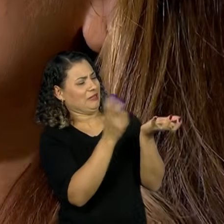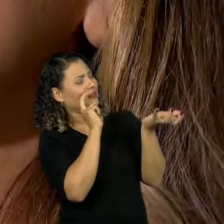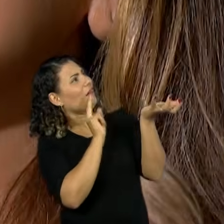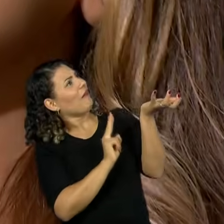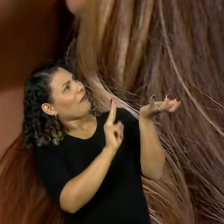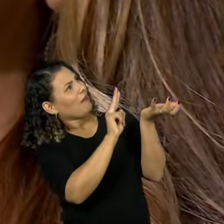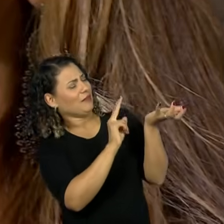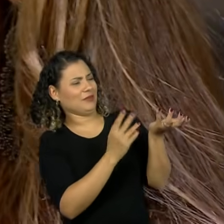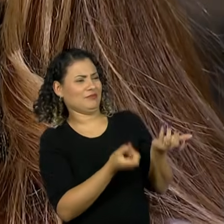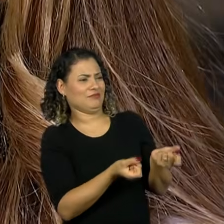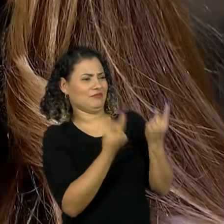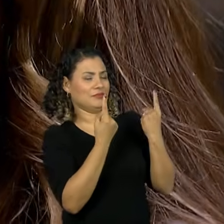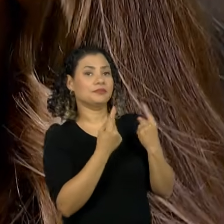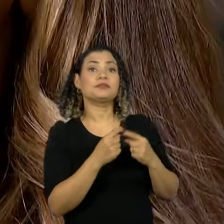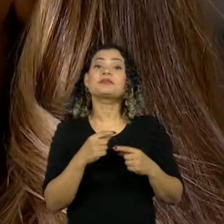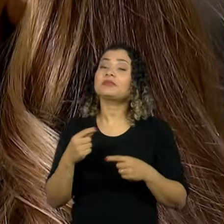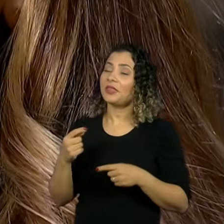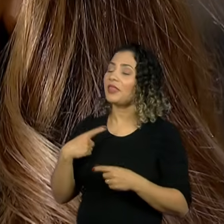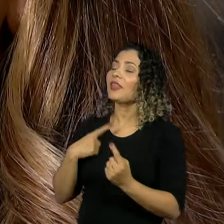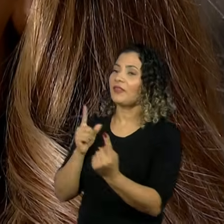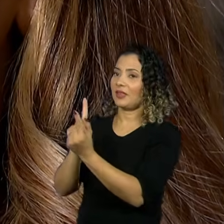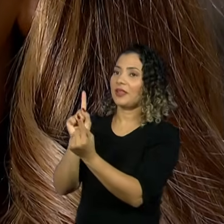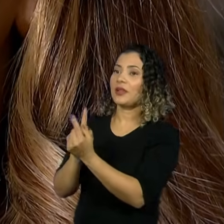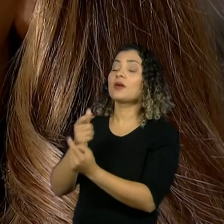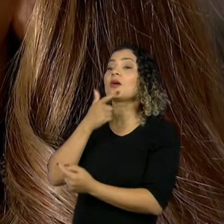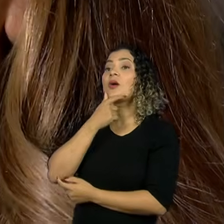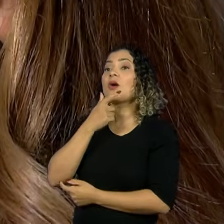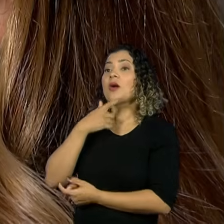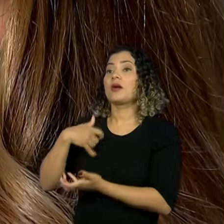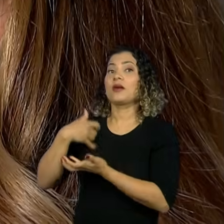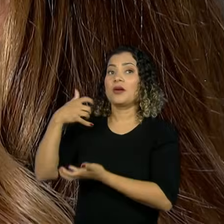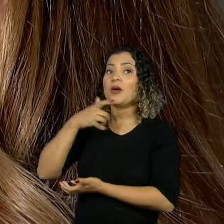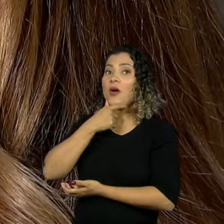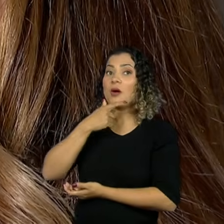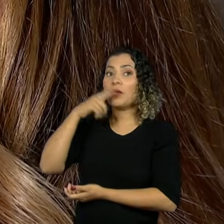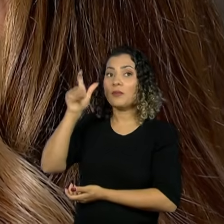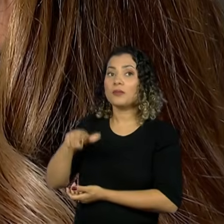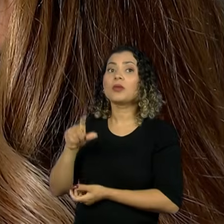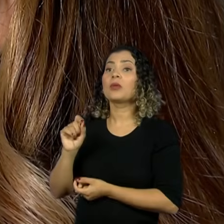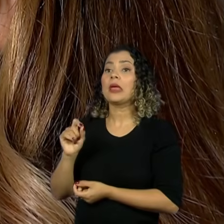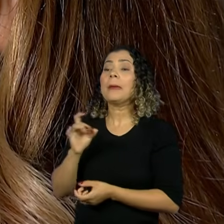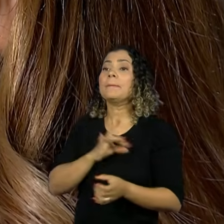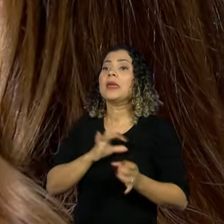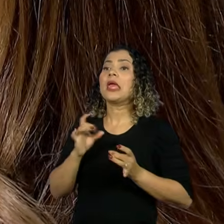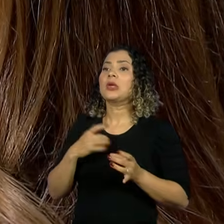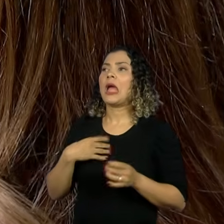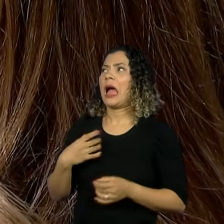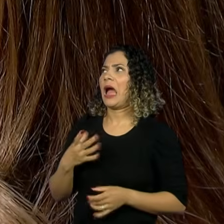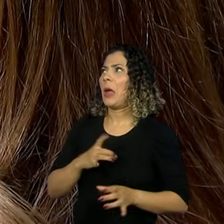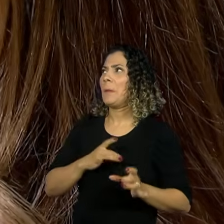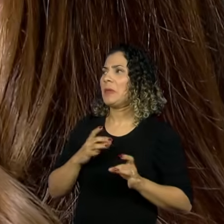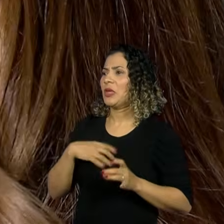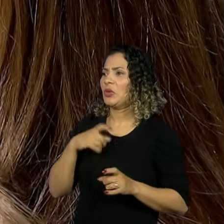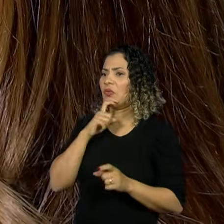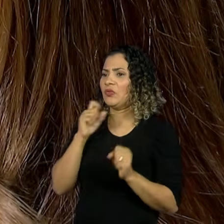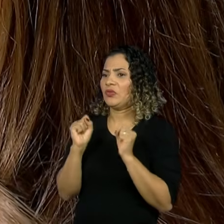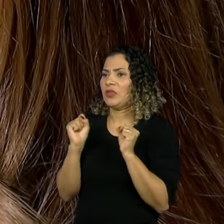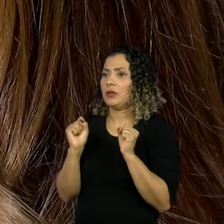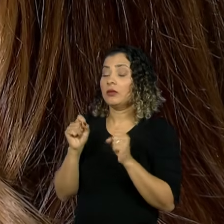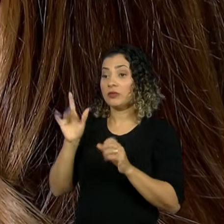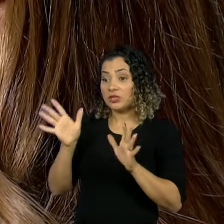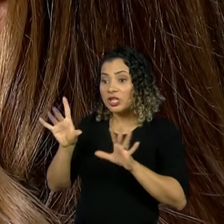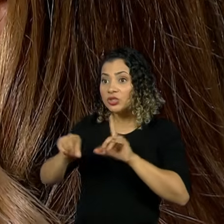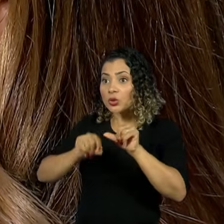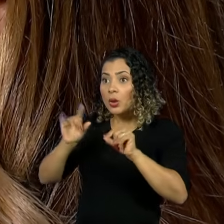paciente, um senhor, que disse que ele tinha medo de ter frio. Ter frio. Aí eu perguntei para ele, você já escolheu a